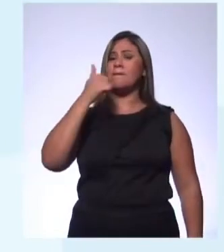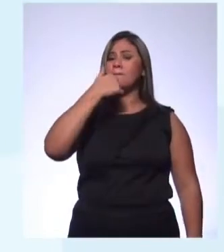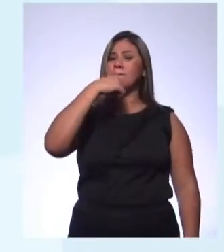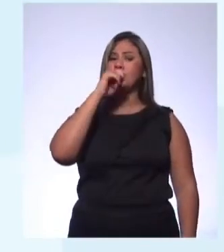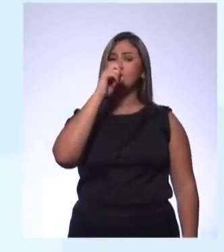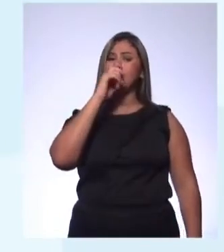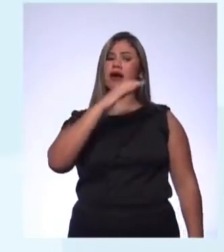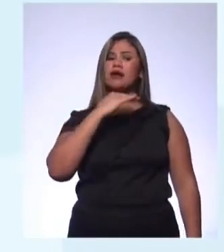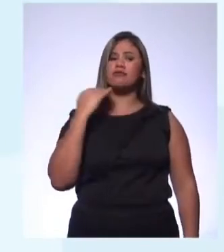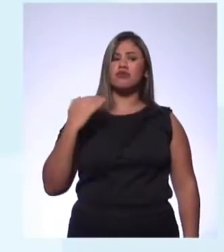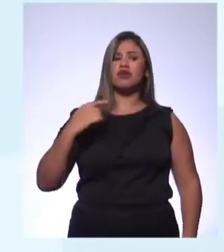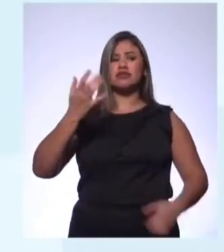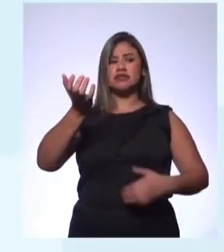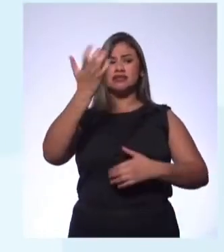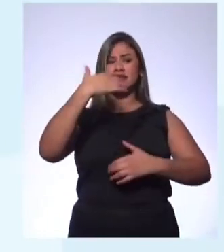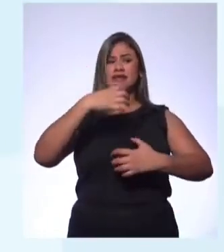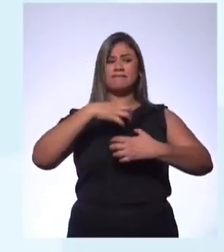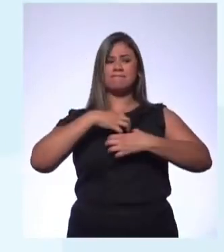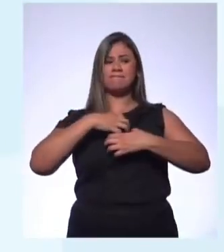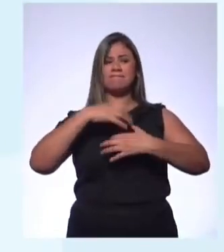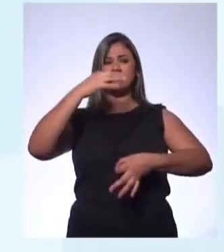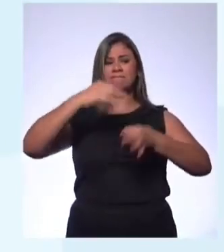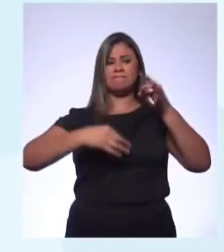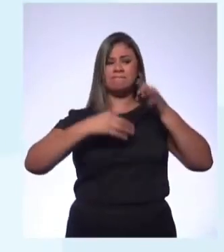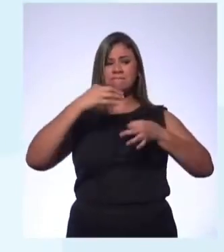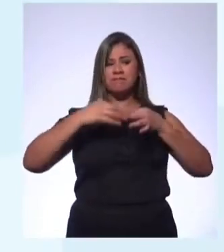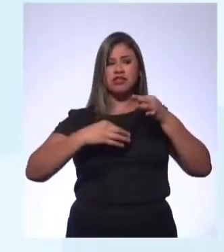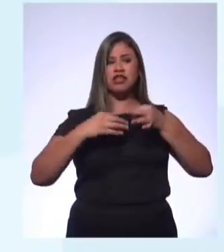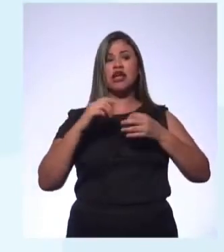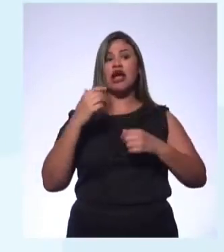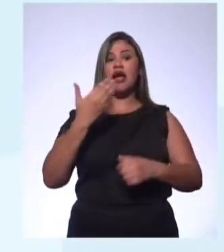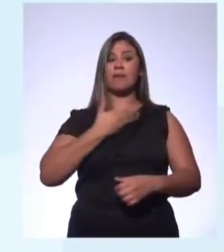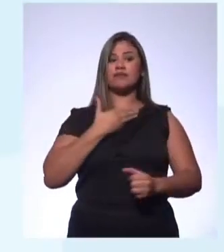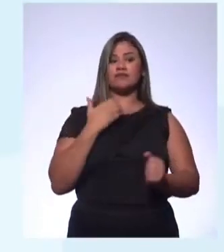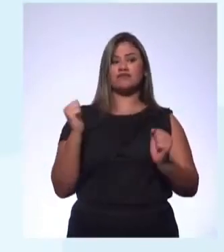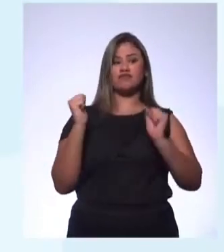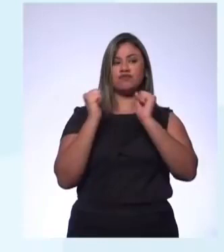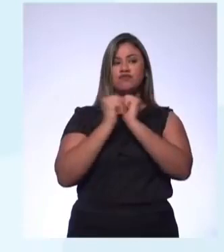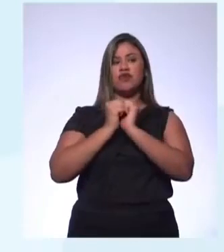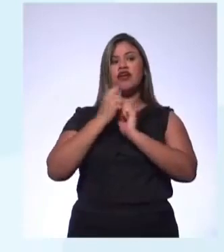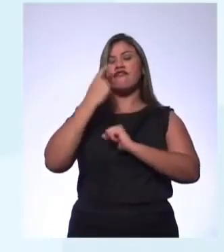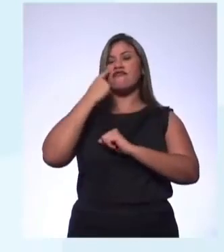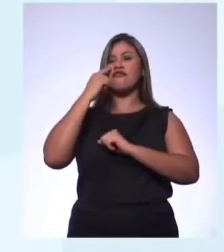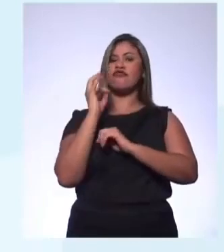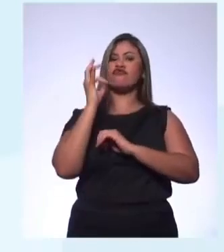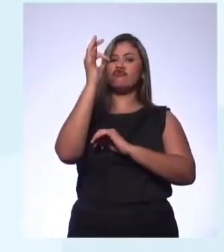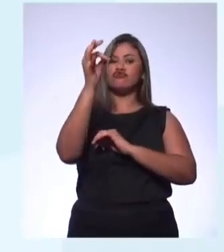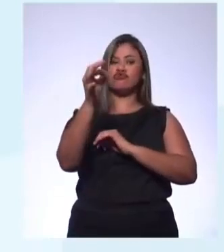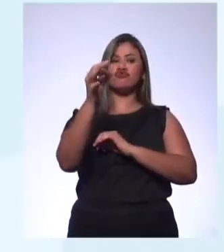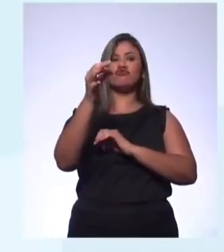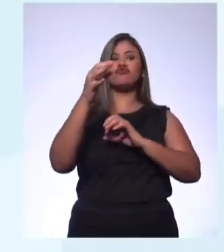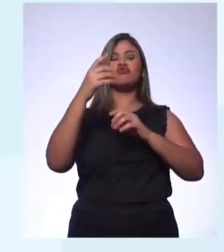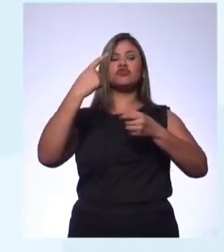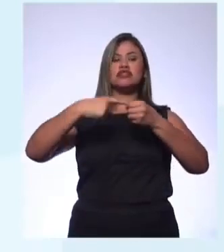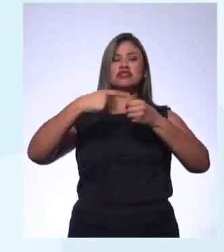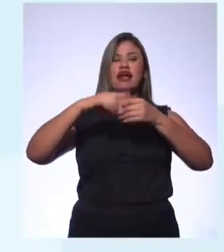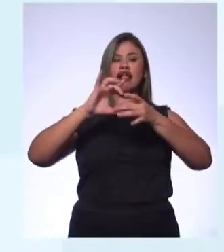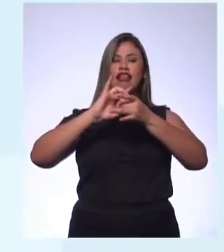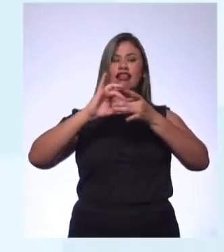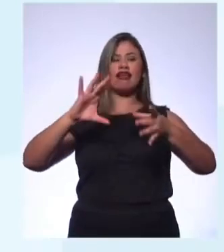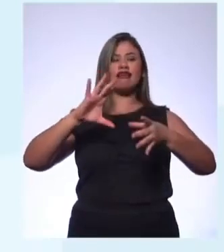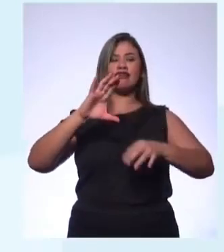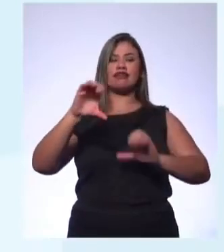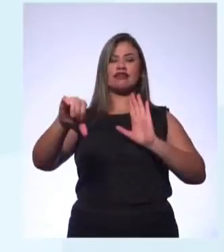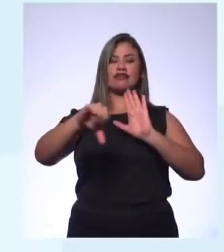um forte senso de justiça, mantém seus amigos próximos e tem um sonho de ver sua cidade livre da criminalidade. De quem eu estou falando? Eles